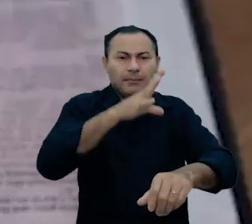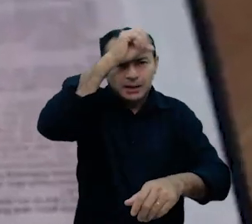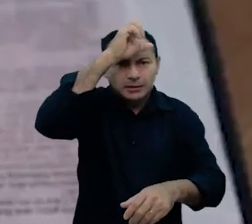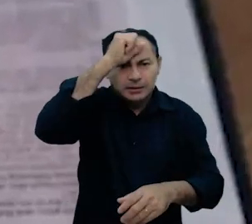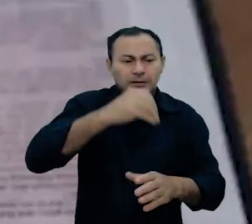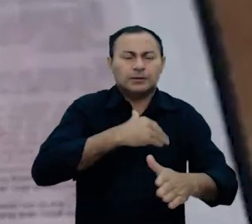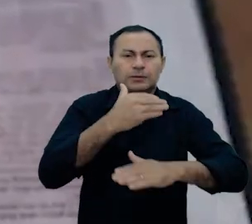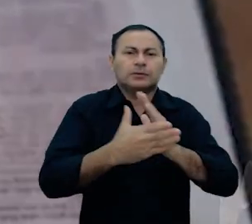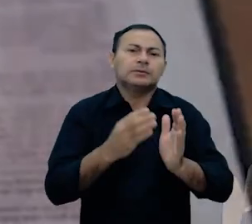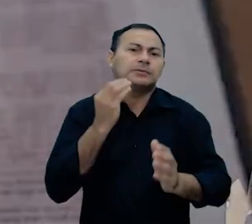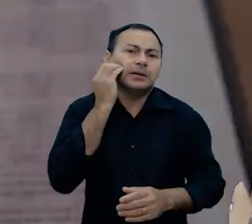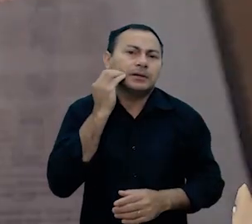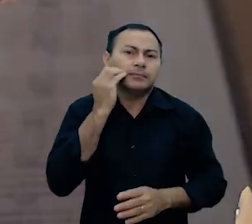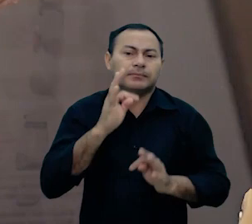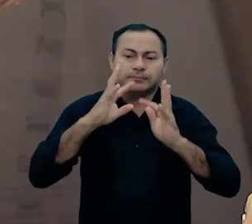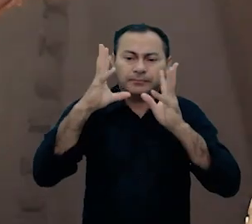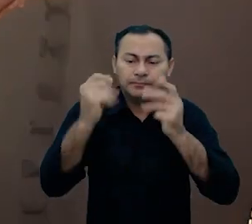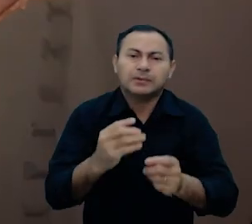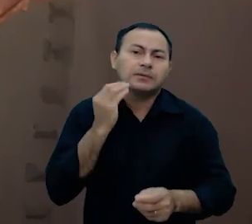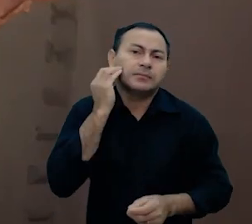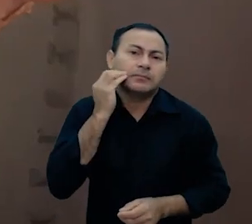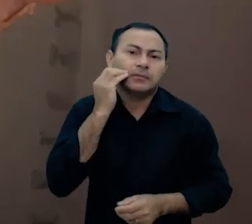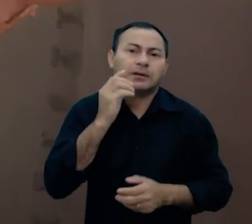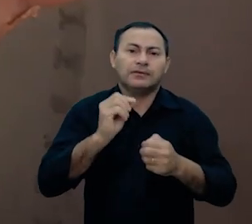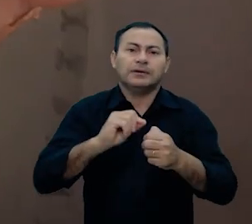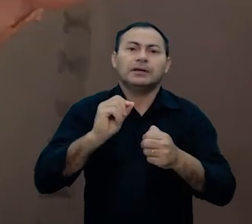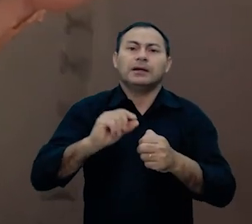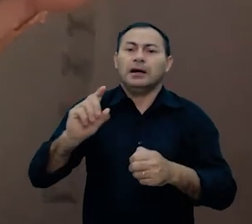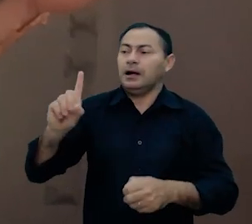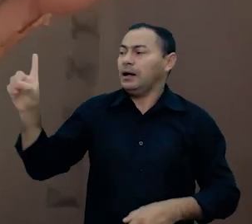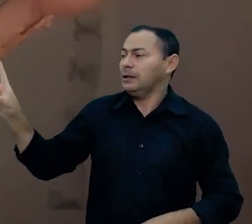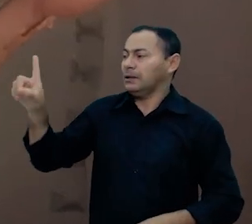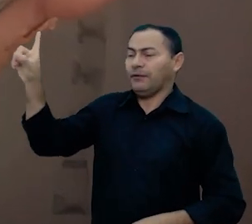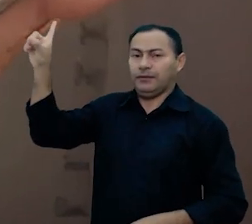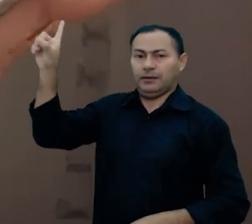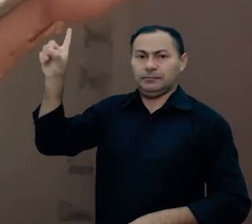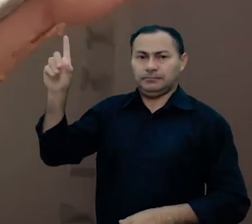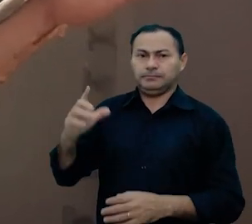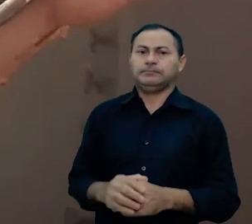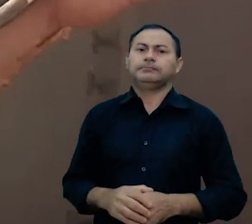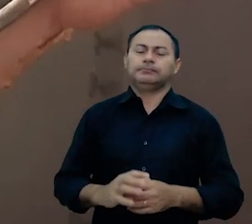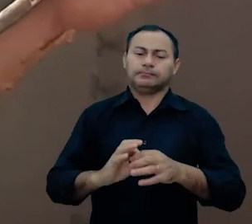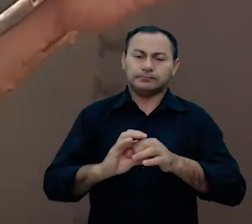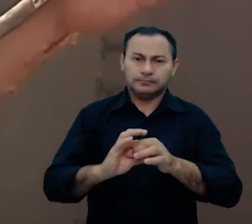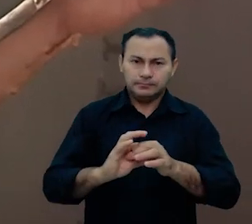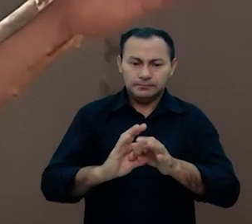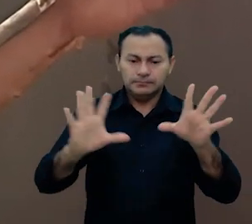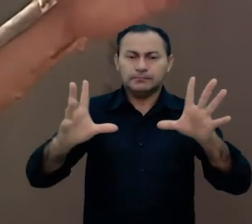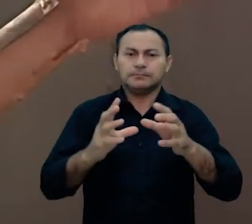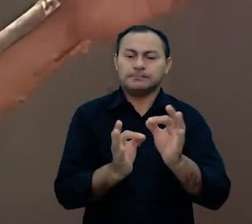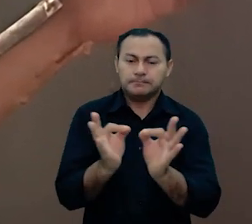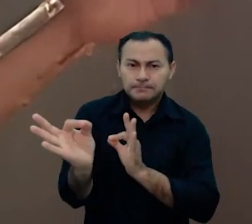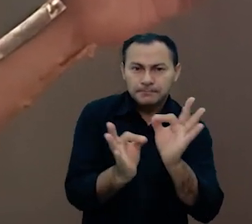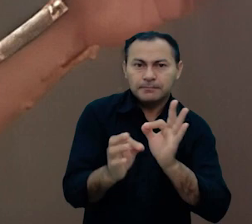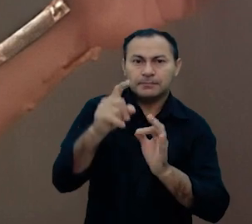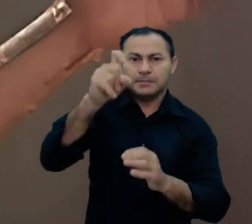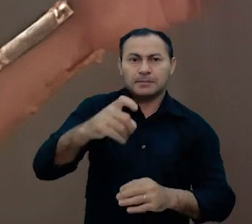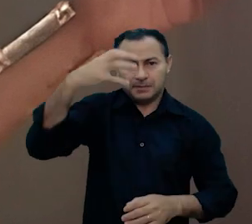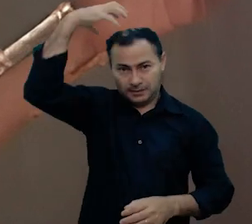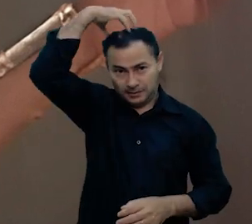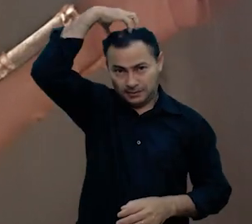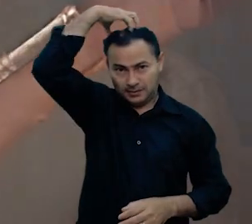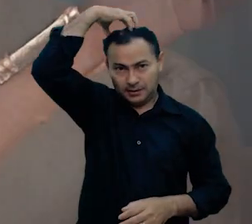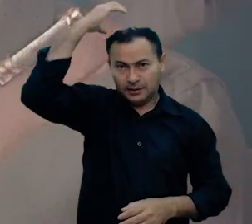todo tipo de experiências. Todas essas experiências levaram Davi até um ponto. Elas permitiram que ele fosse preparado para ser